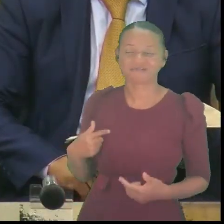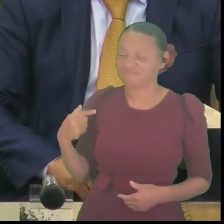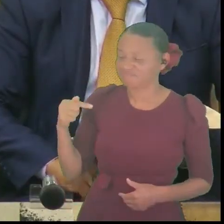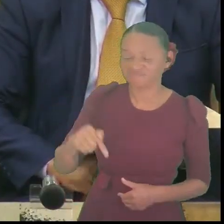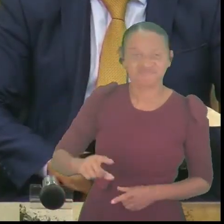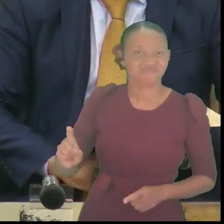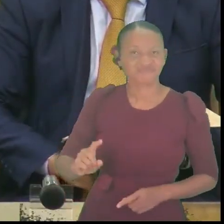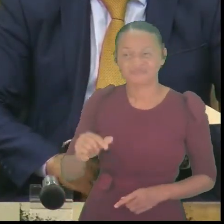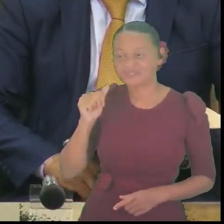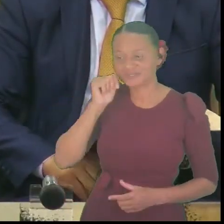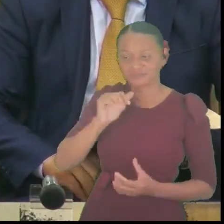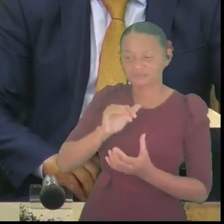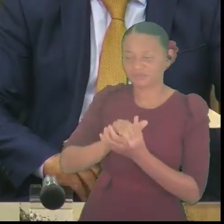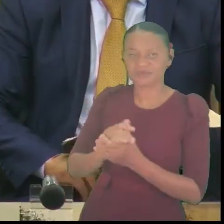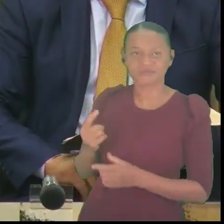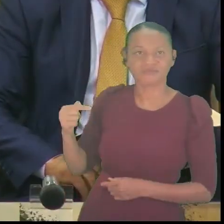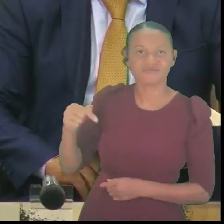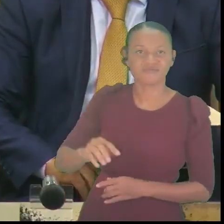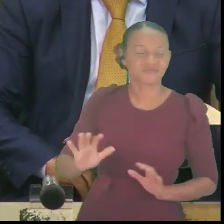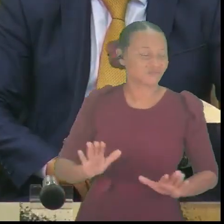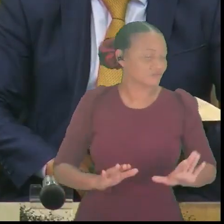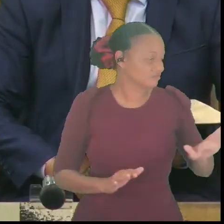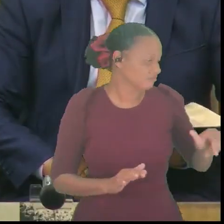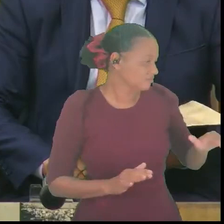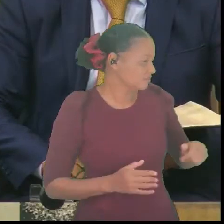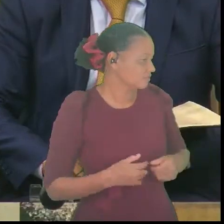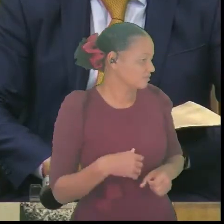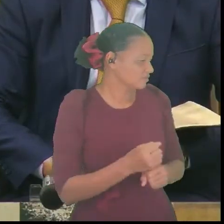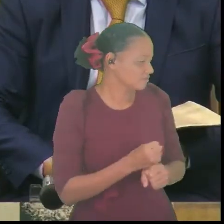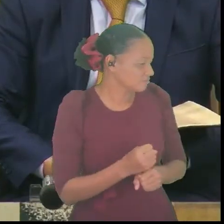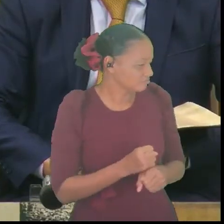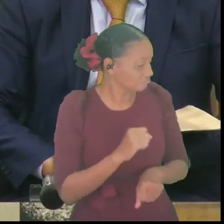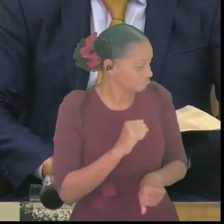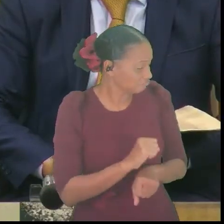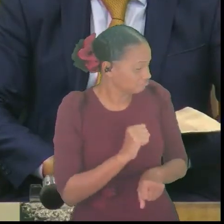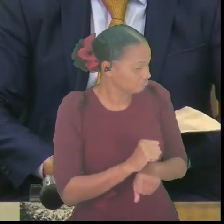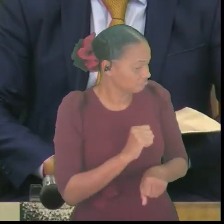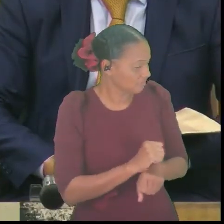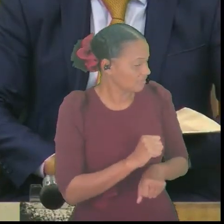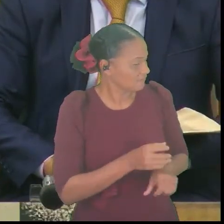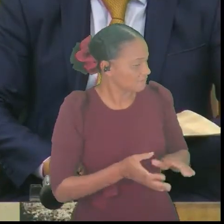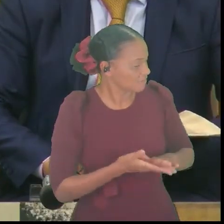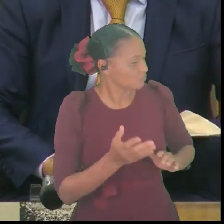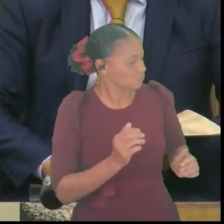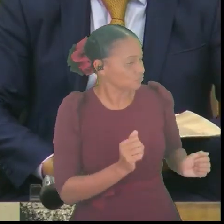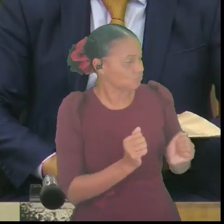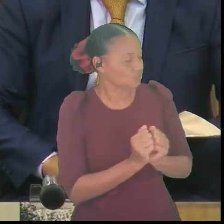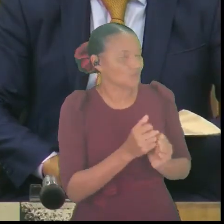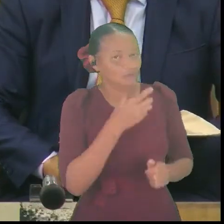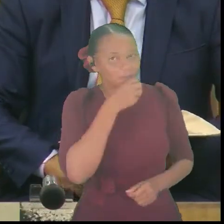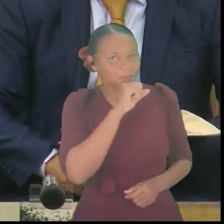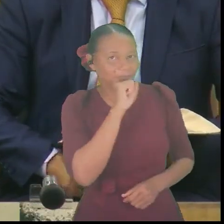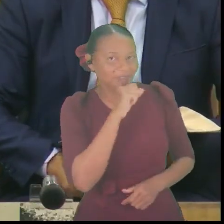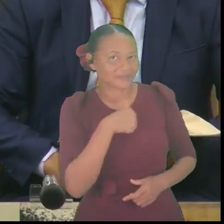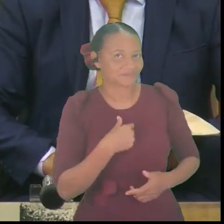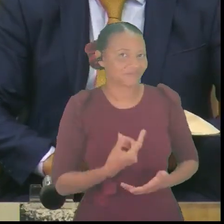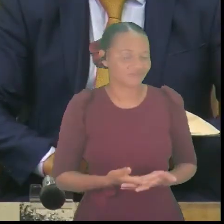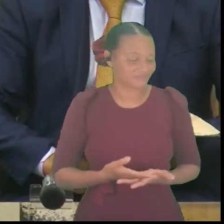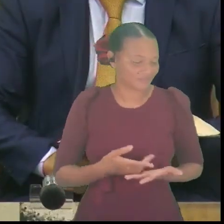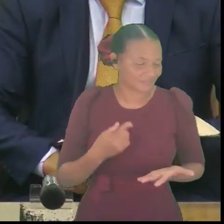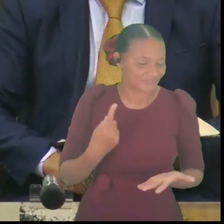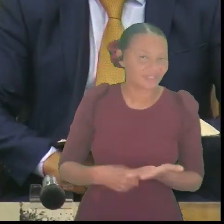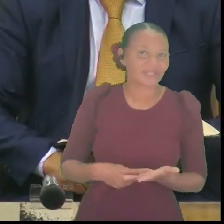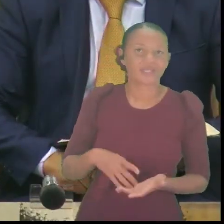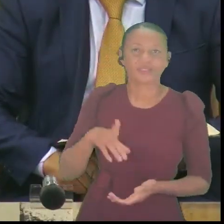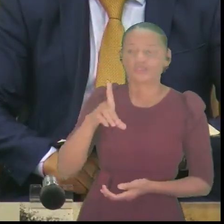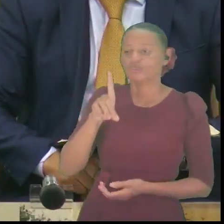esposa viria. Por fim, minha esposa falou: Cristiano, tantos anos esperando fazer uma viagem com o papai, você não vai. Eu tinha uma viagem para ir para Dubai, eu